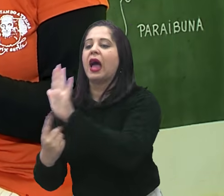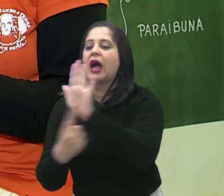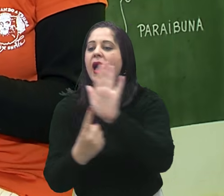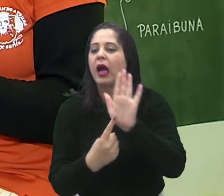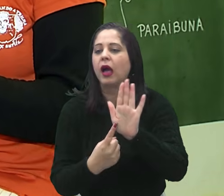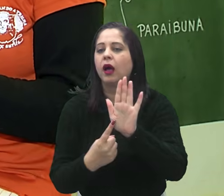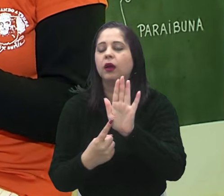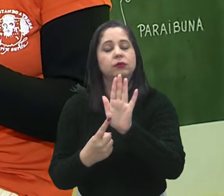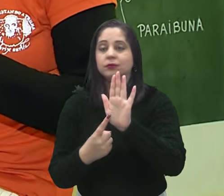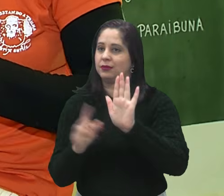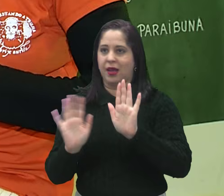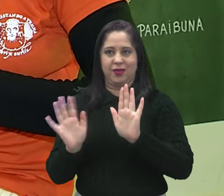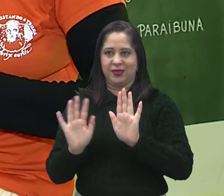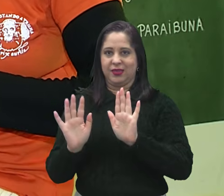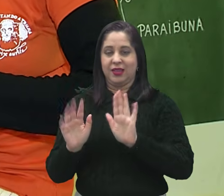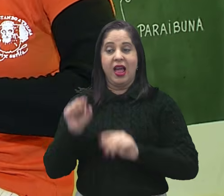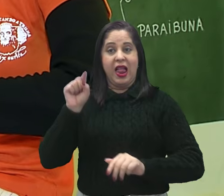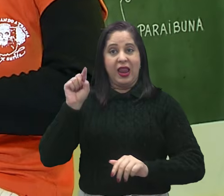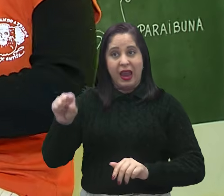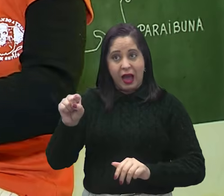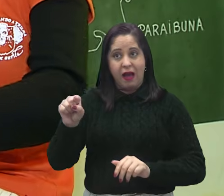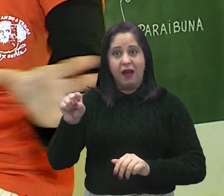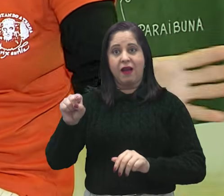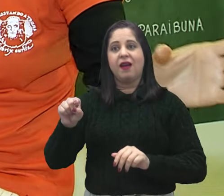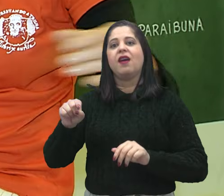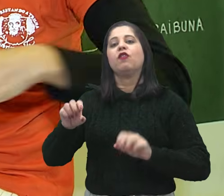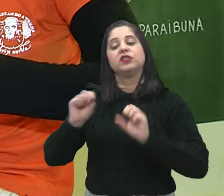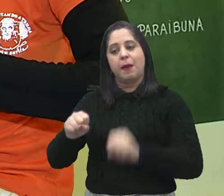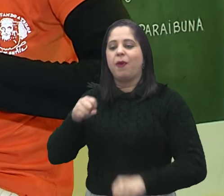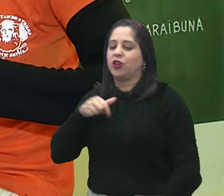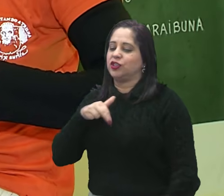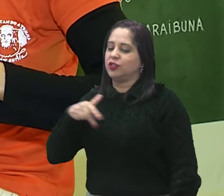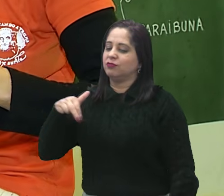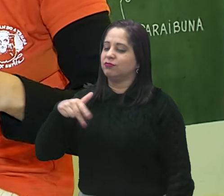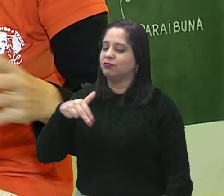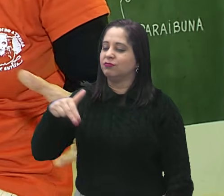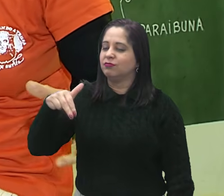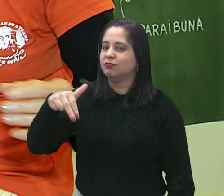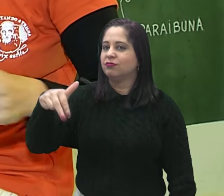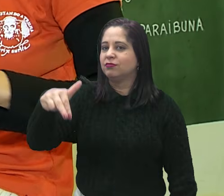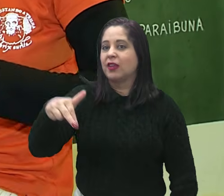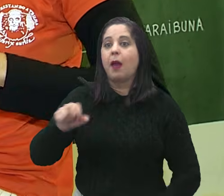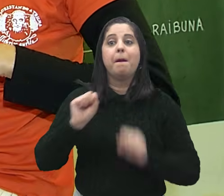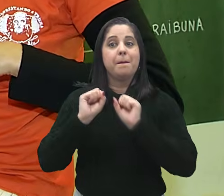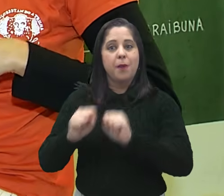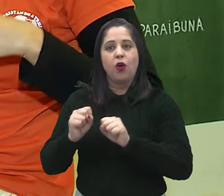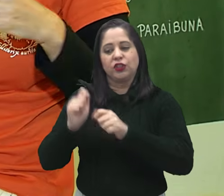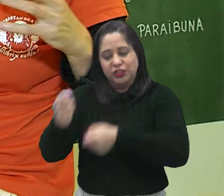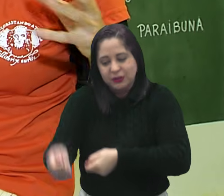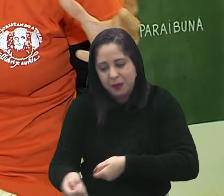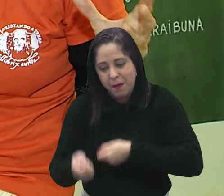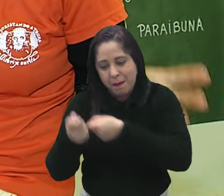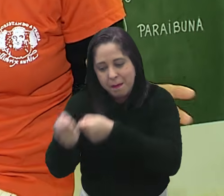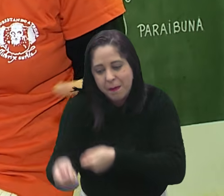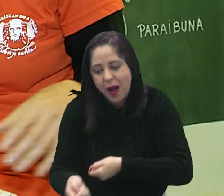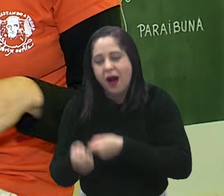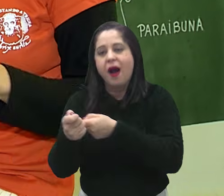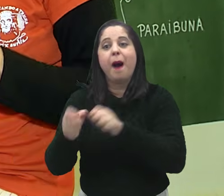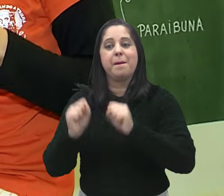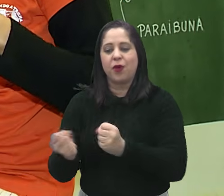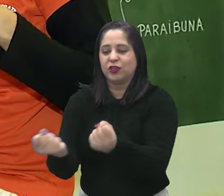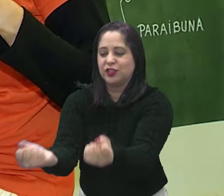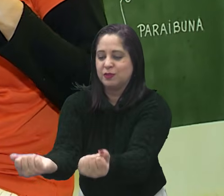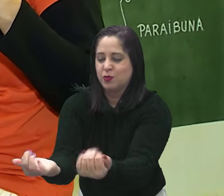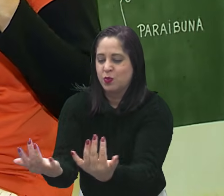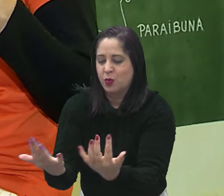ecomuseu. Você vai lá fazer uma trilha, você vai lá participar da horta, você vai lá fazer um plantio,